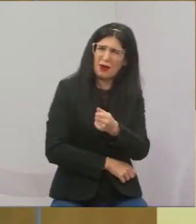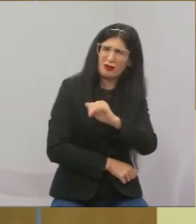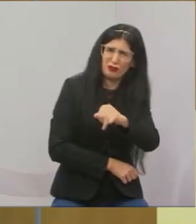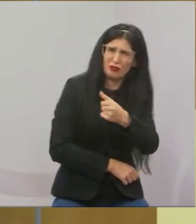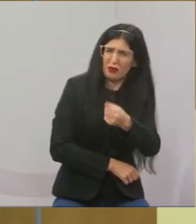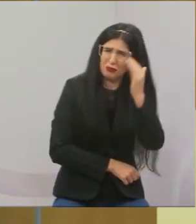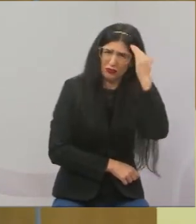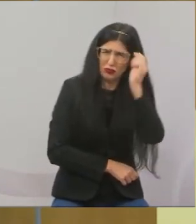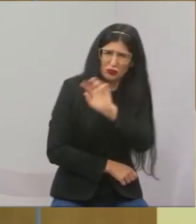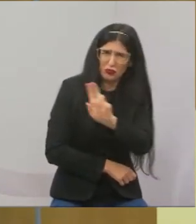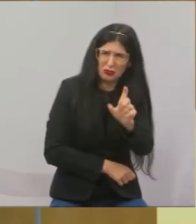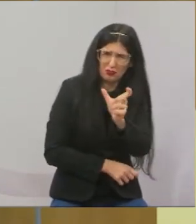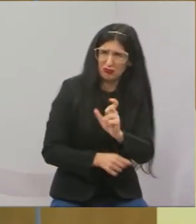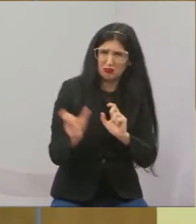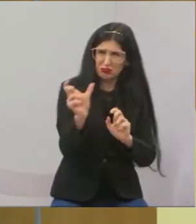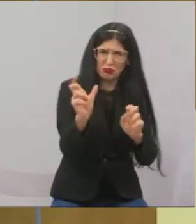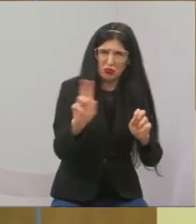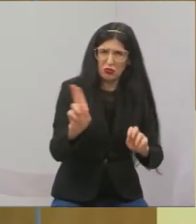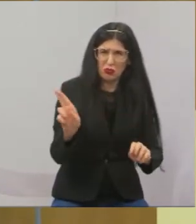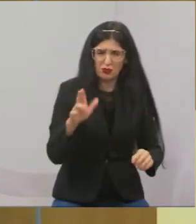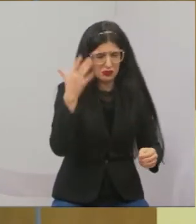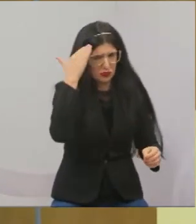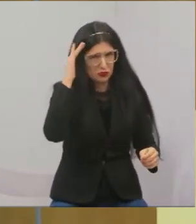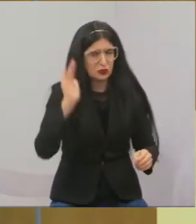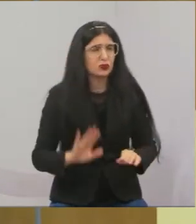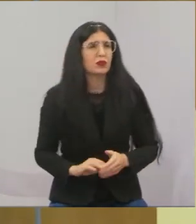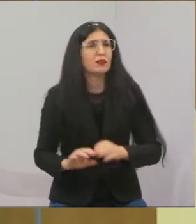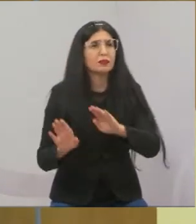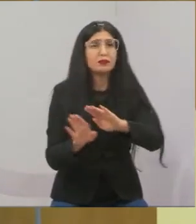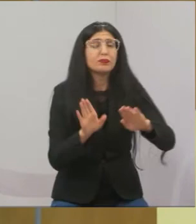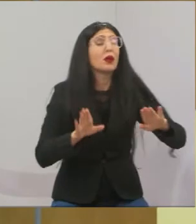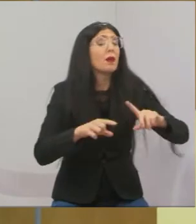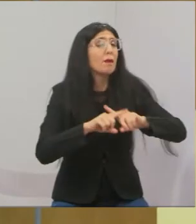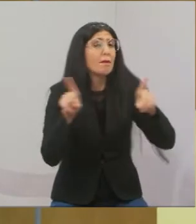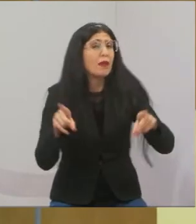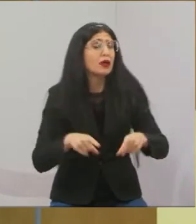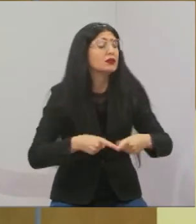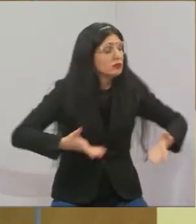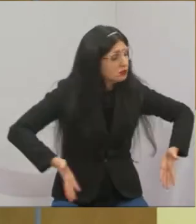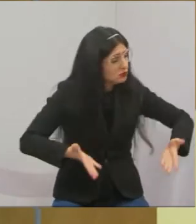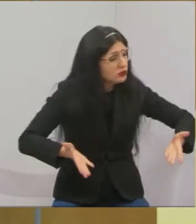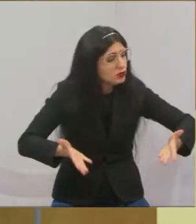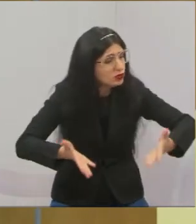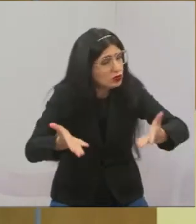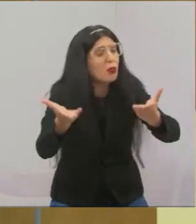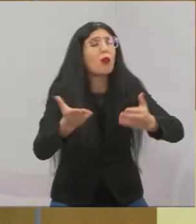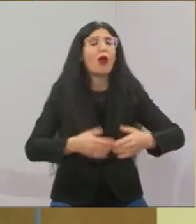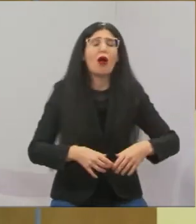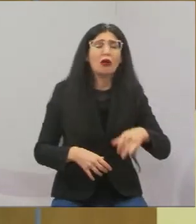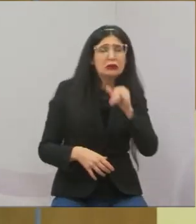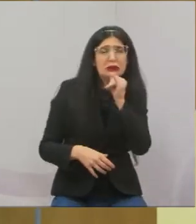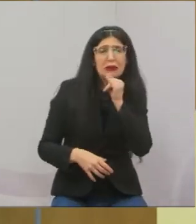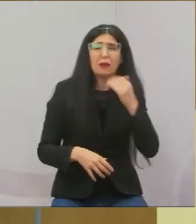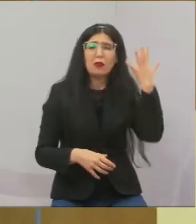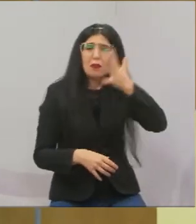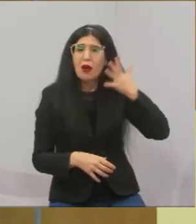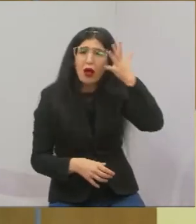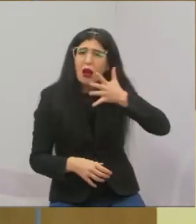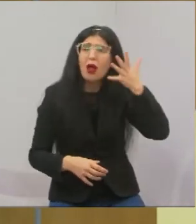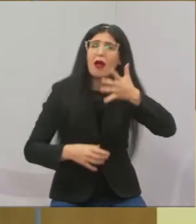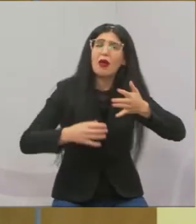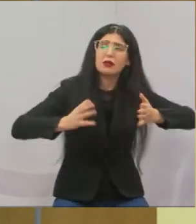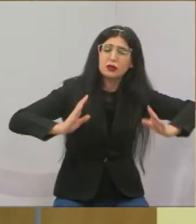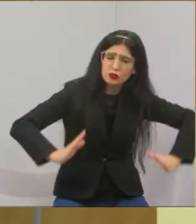né? Promover ações que integram a sociedade no geral, né? Criando palestras, criando uma